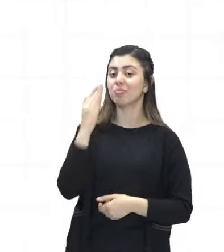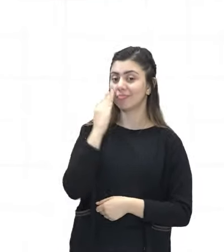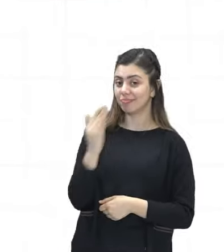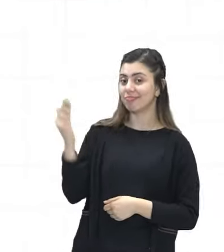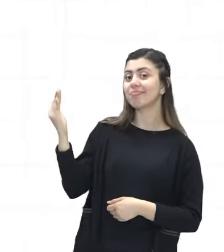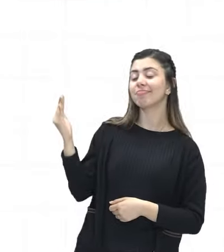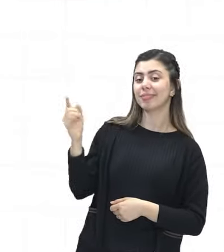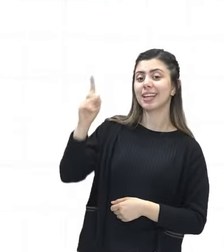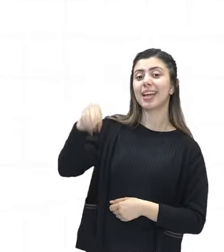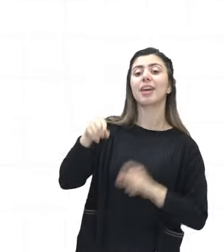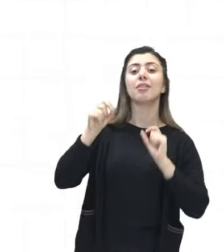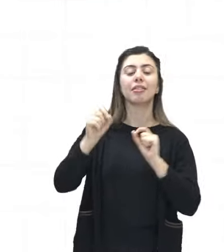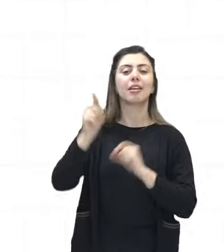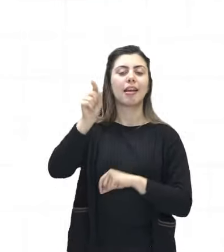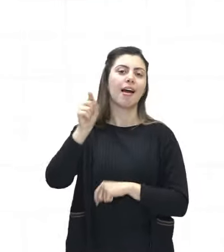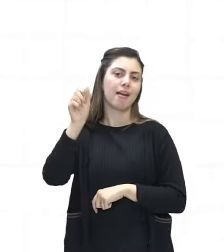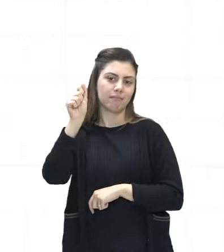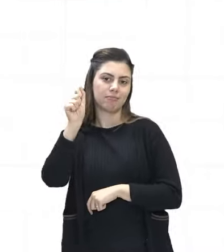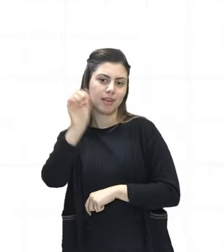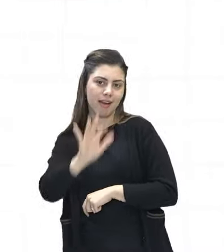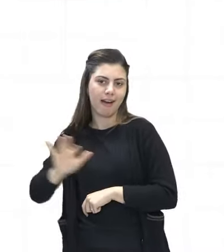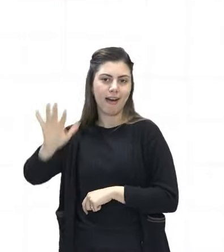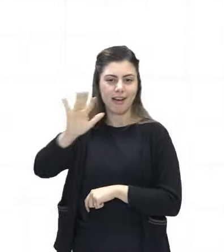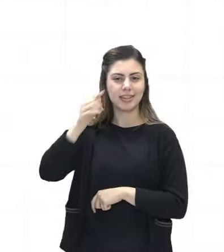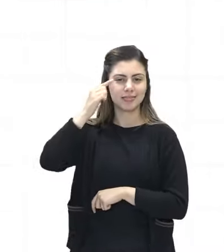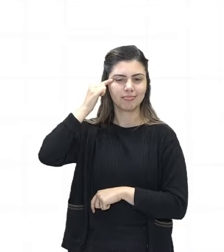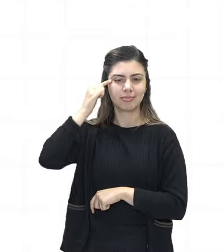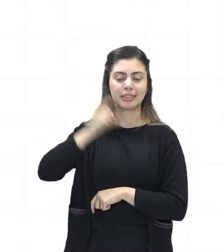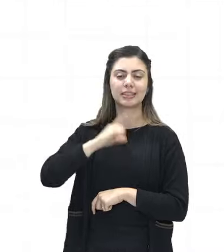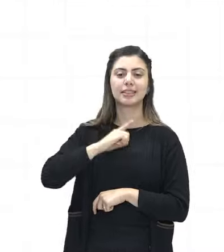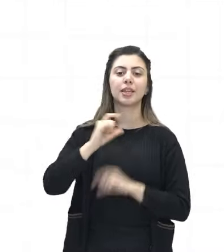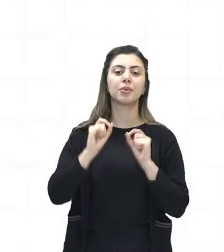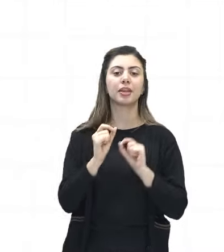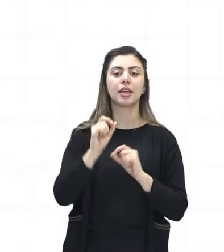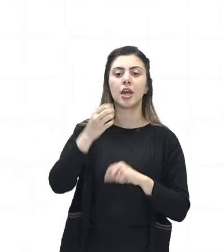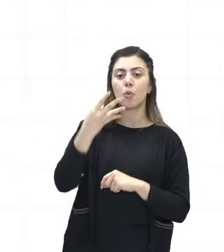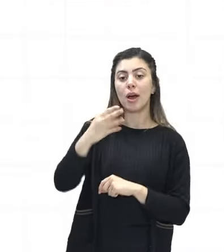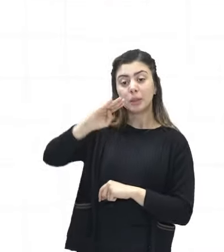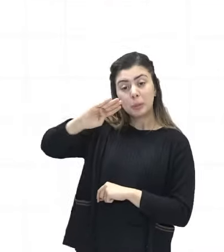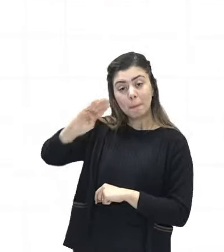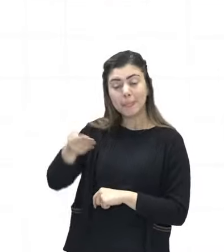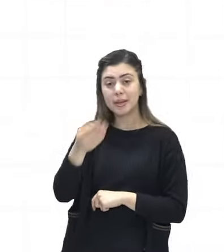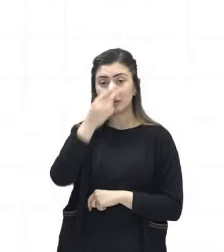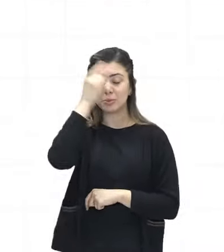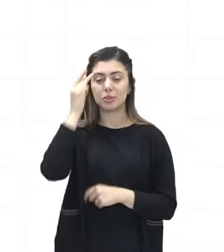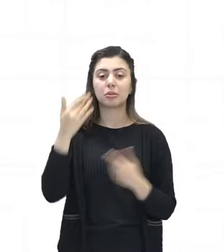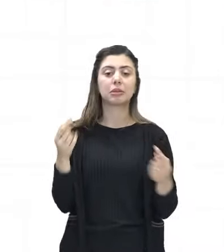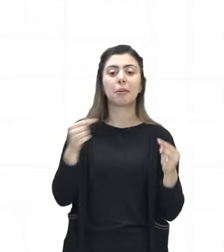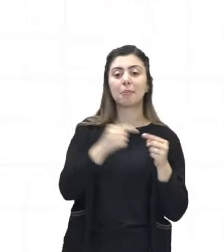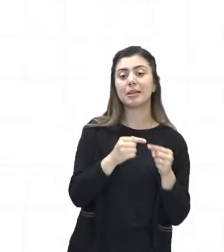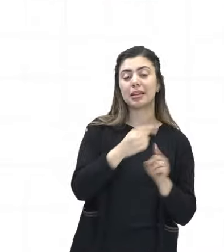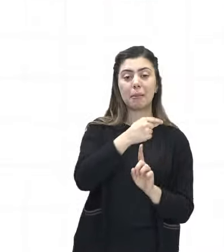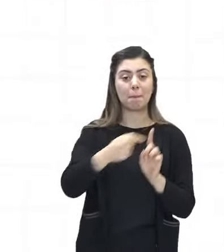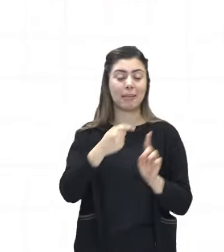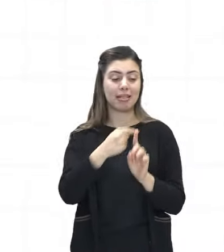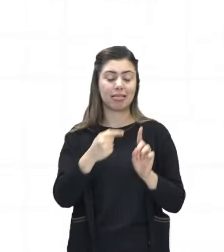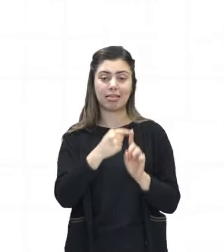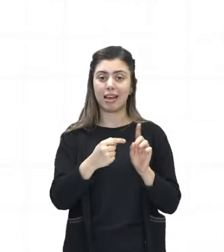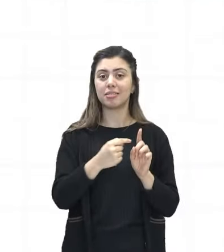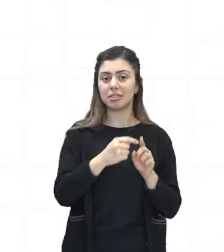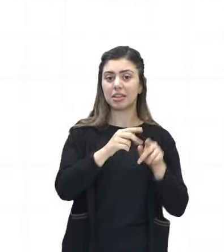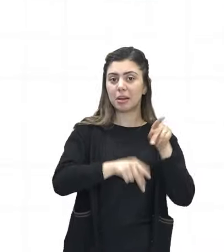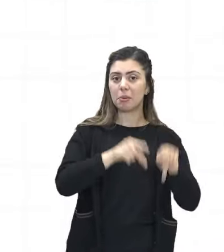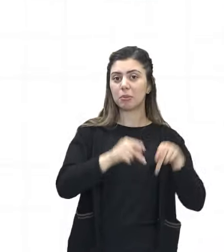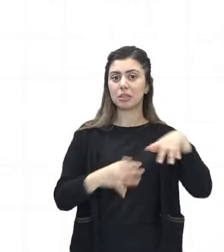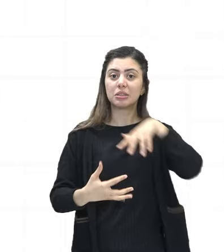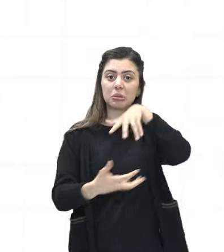mais de 4 bilhões de pessoas isso representa ali mais da metade da população de todo o planeta Então a partir